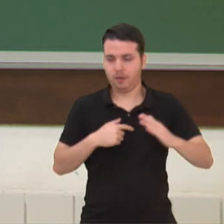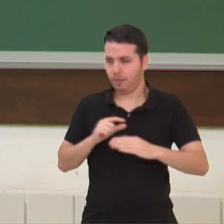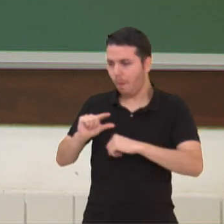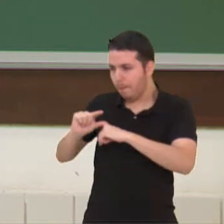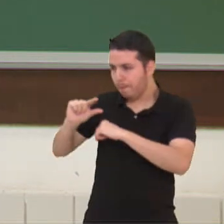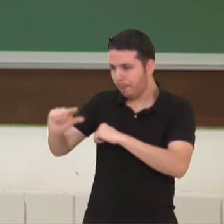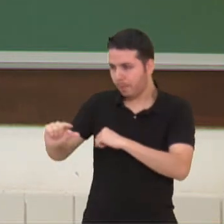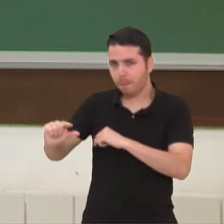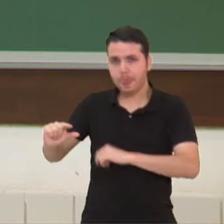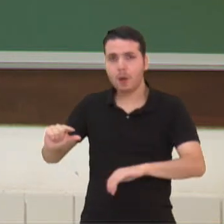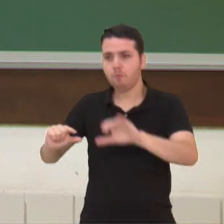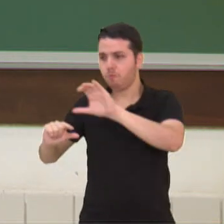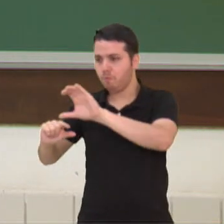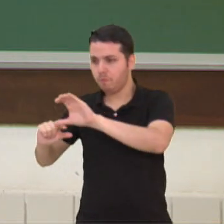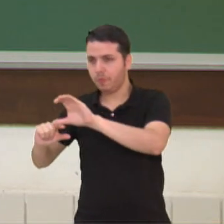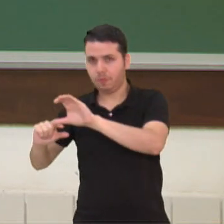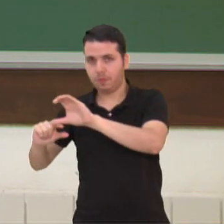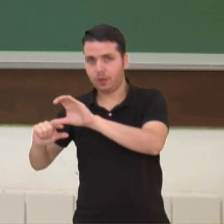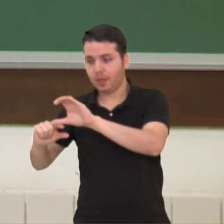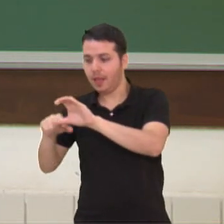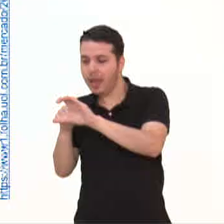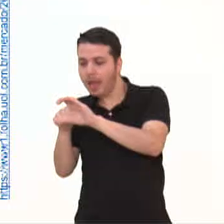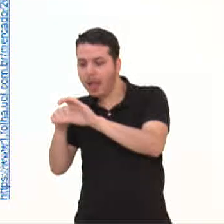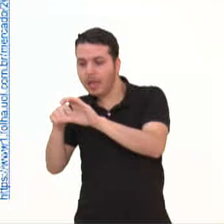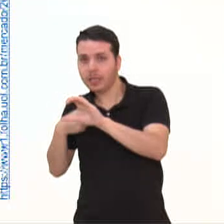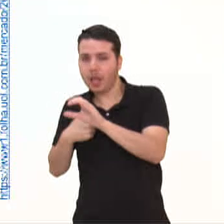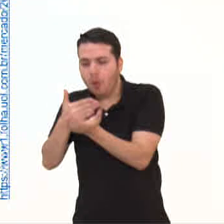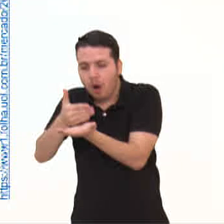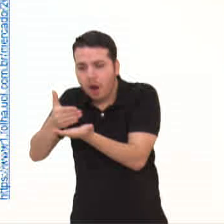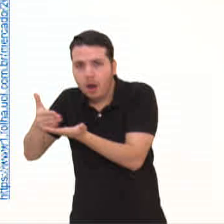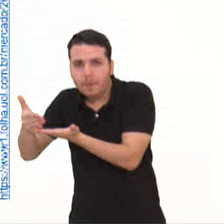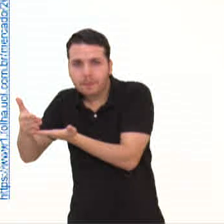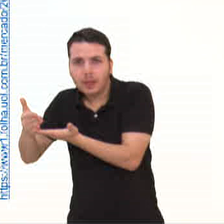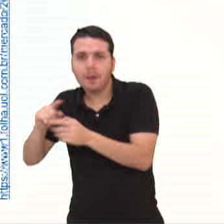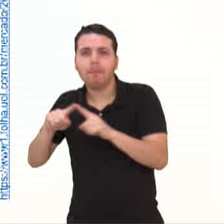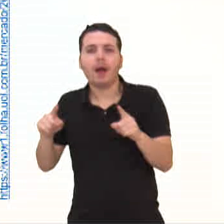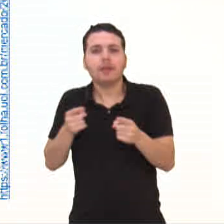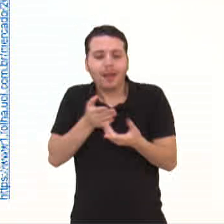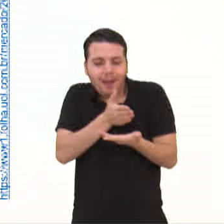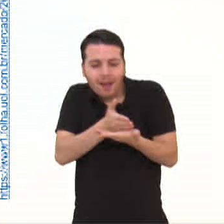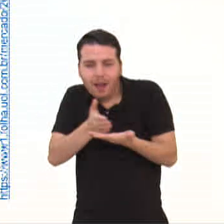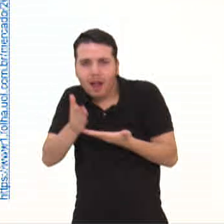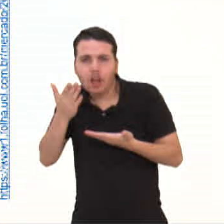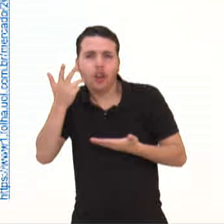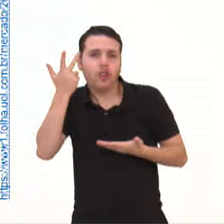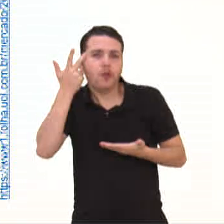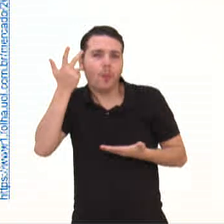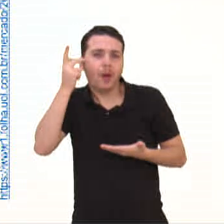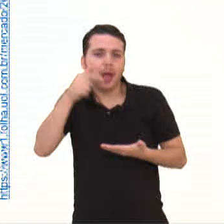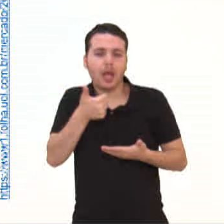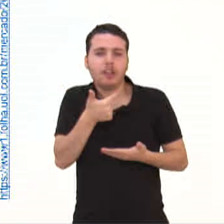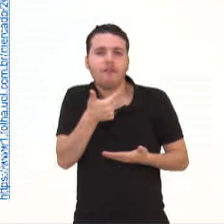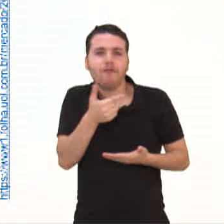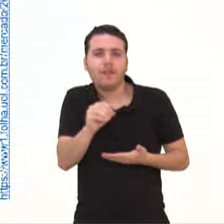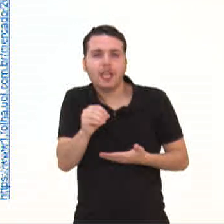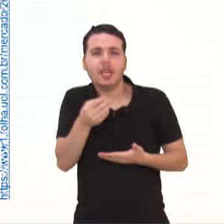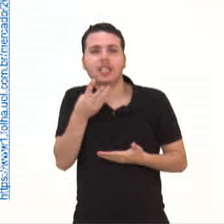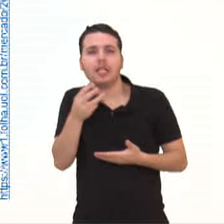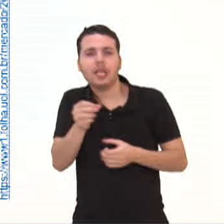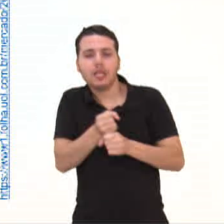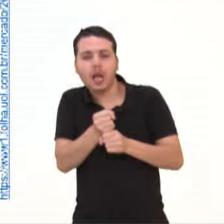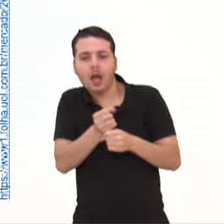de 20 a 30 anos, né? Então é muito tempo para o banco receber o valor desses juros, né? Poder